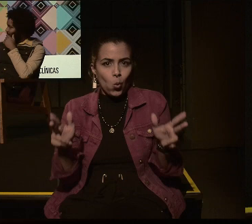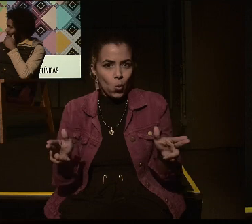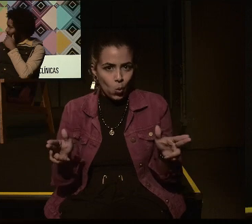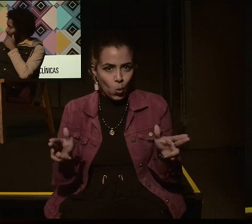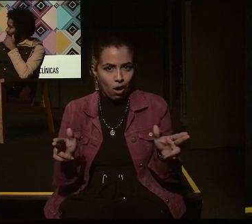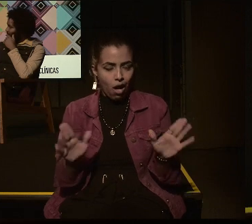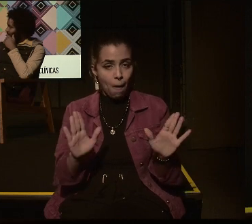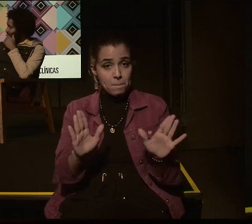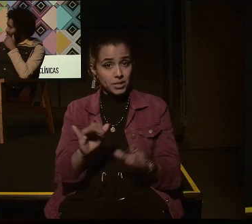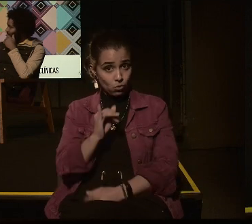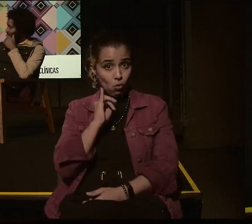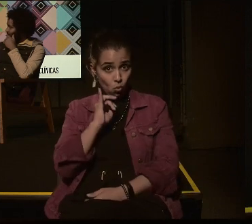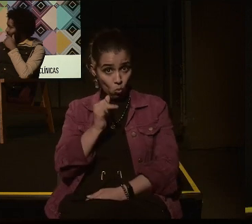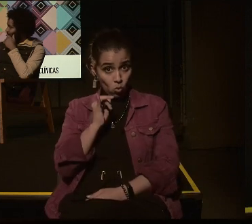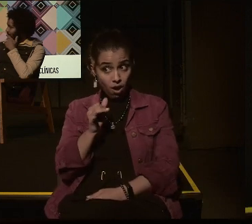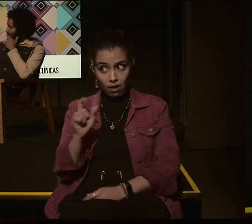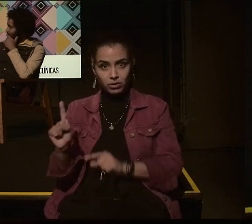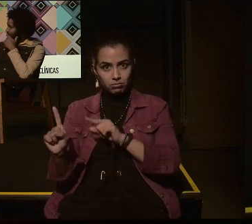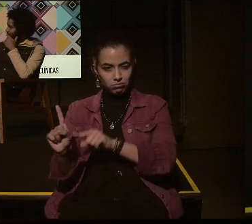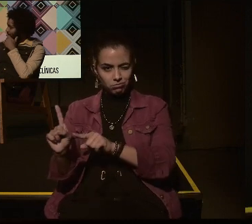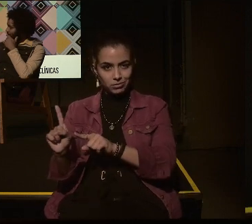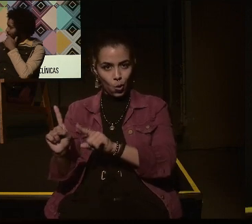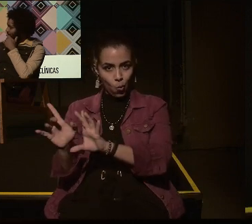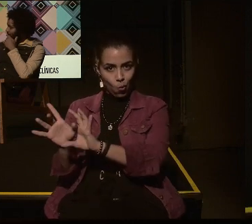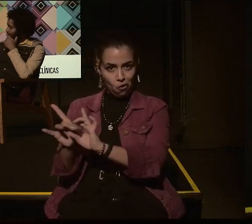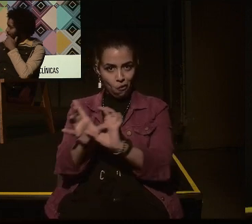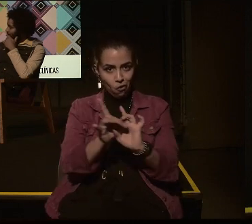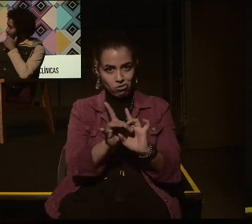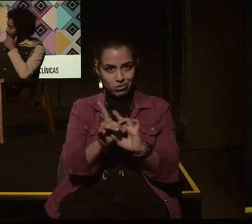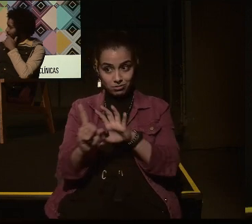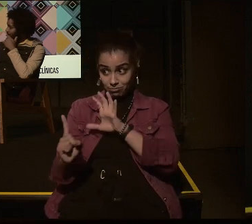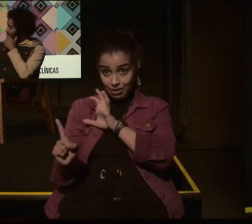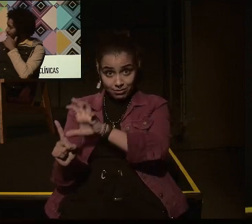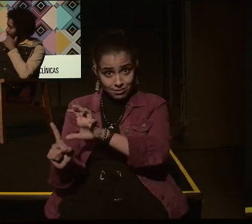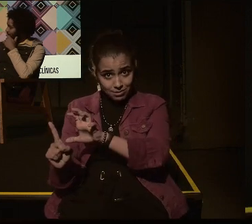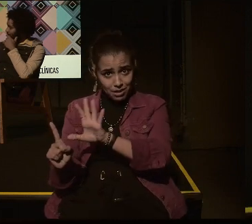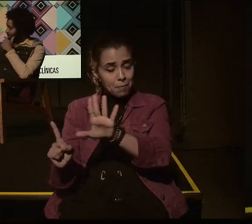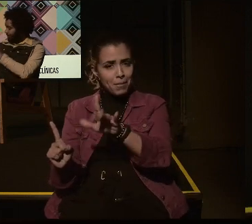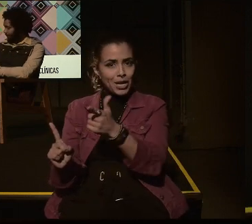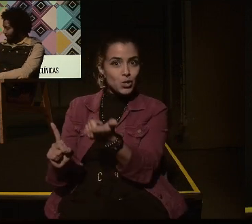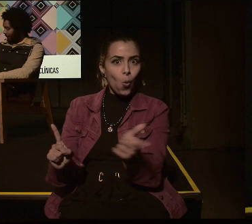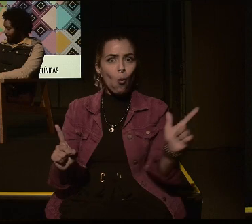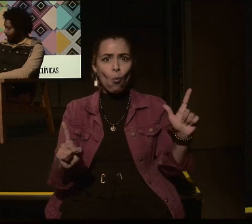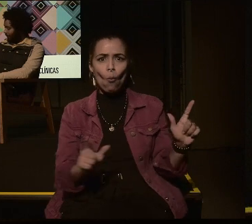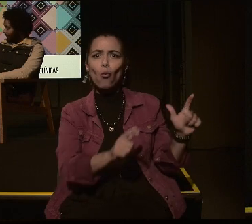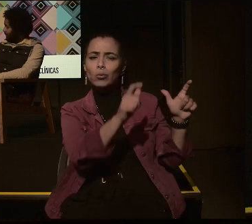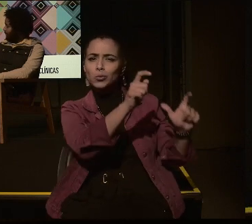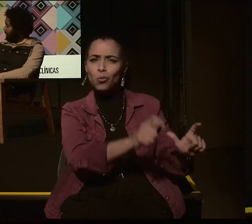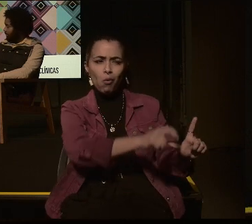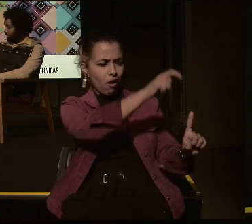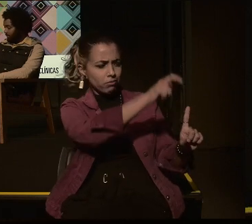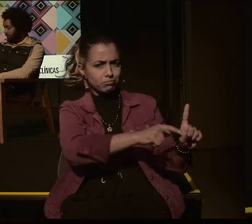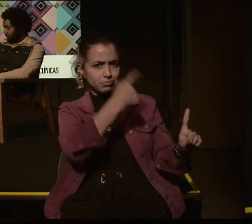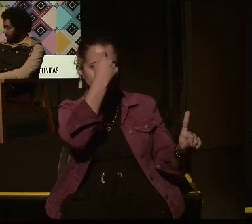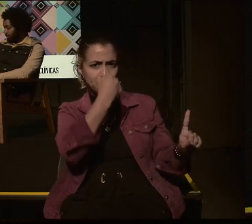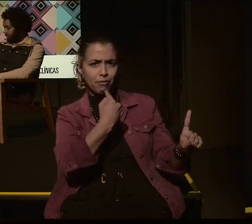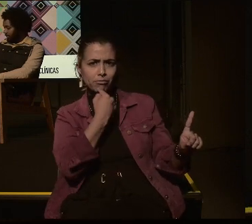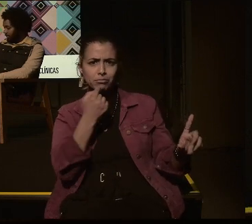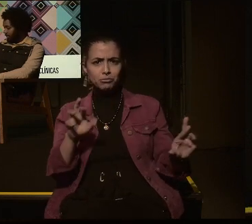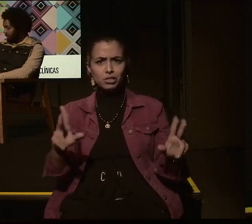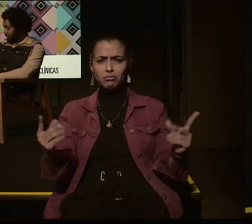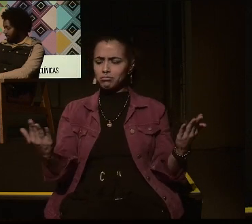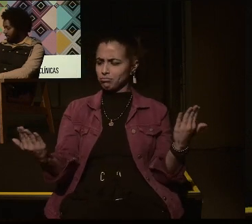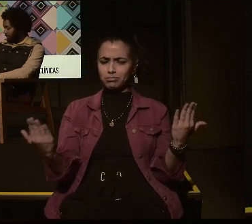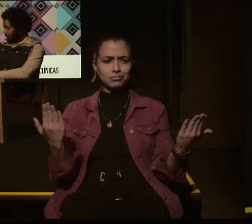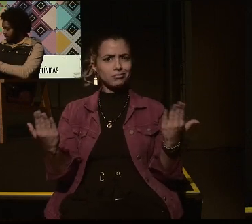outro contexto, mano. Falei, caraca, mano. Isso aconteceu, ela falou, aconteceu.